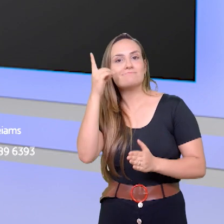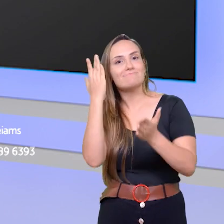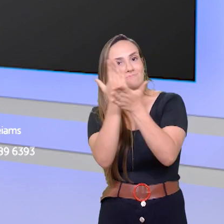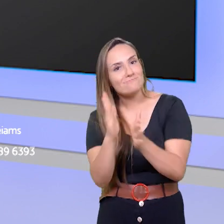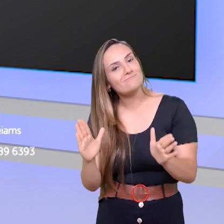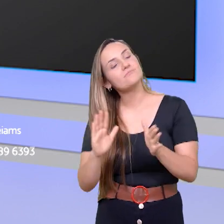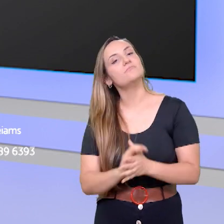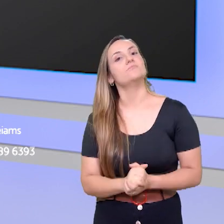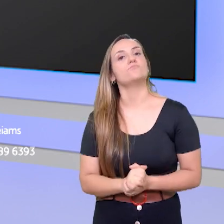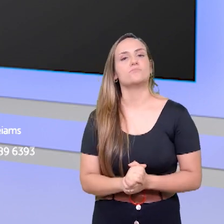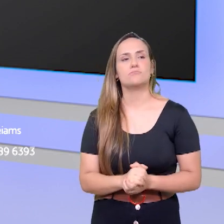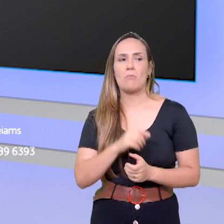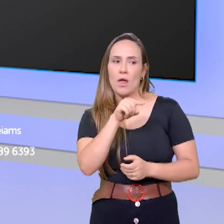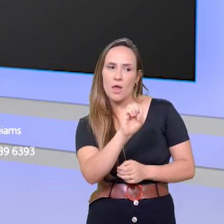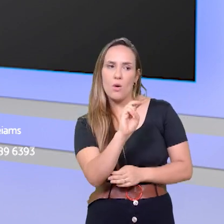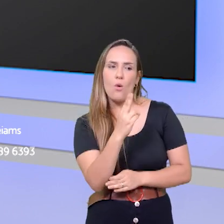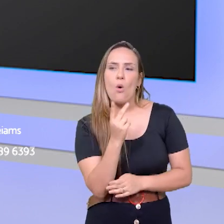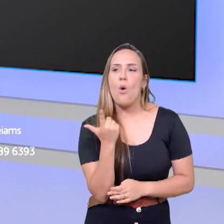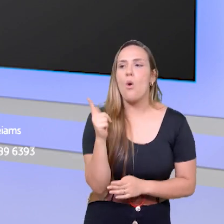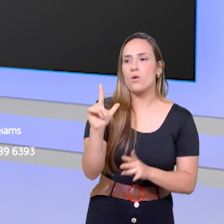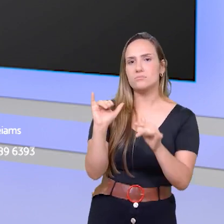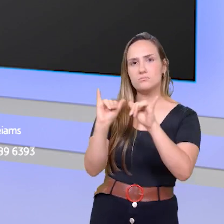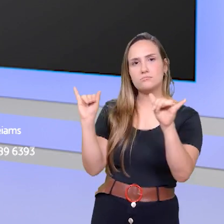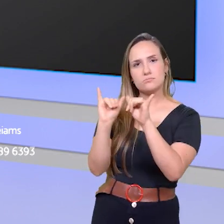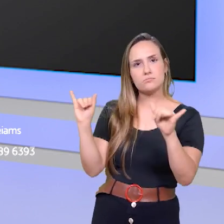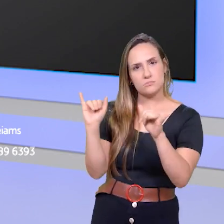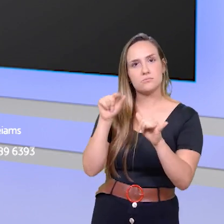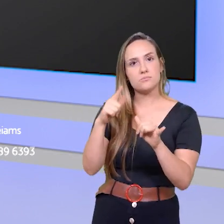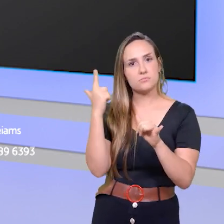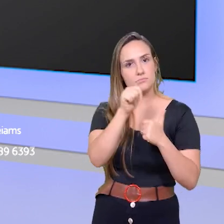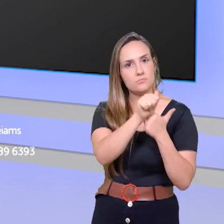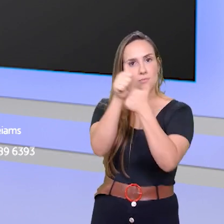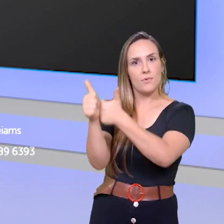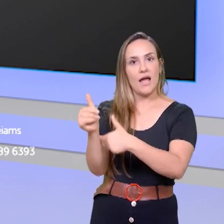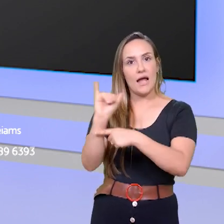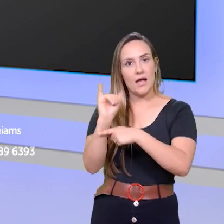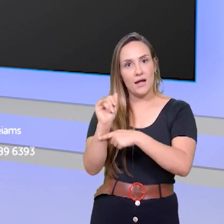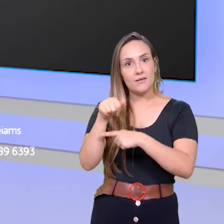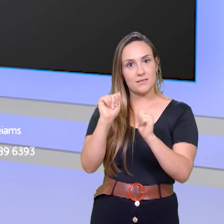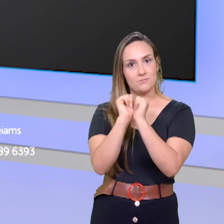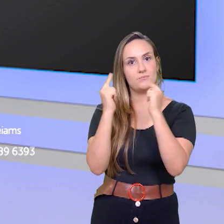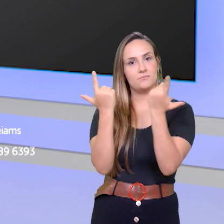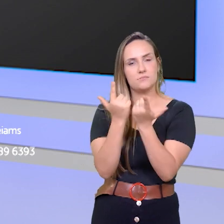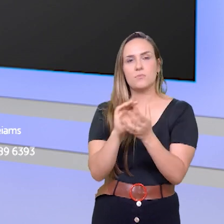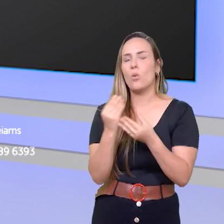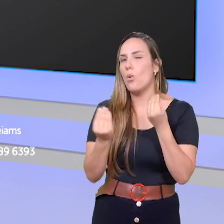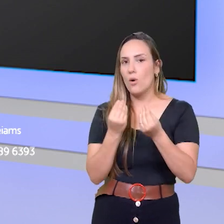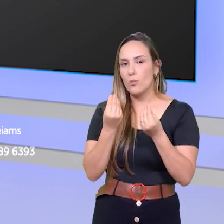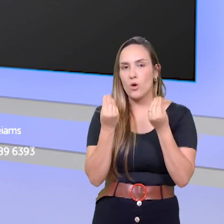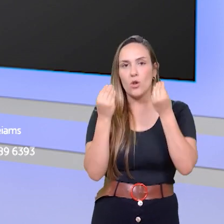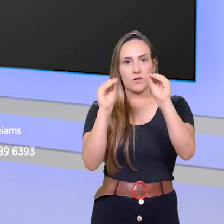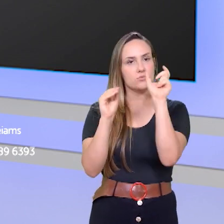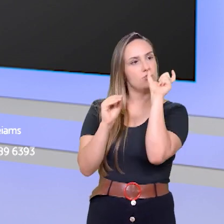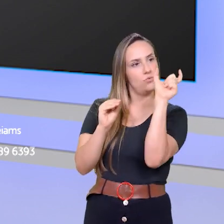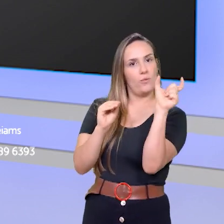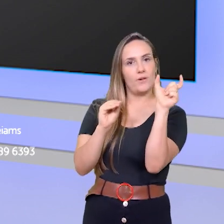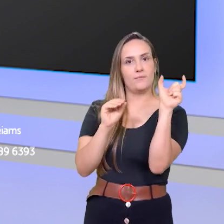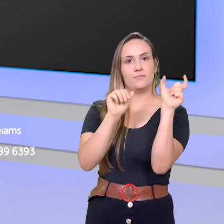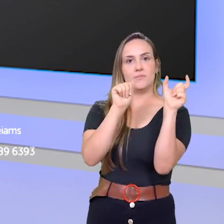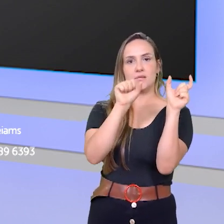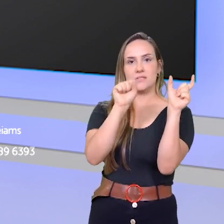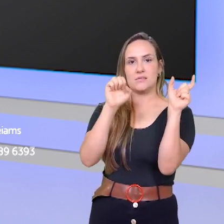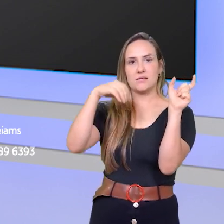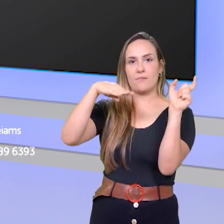Parlamentar fica por aqui. Essas e outras reportagens você confere no YouTube da Casa de Leis. Basta pesquisar